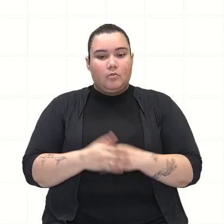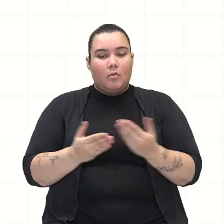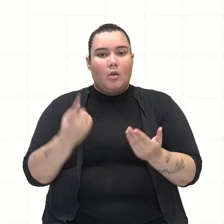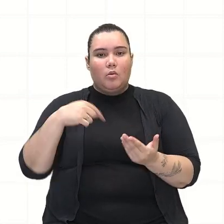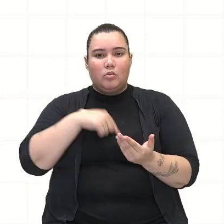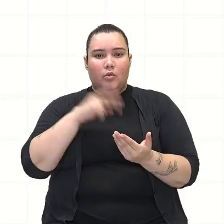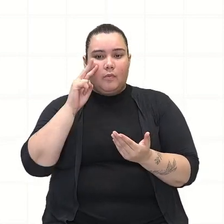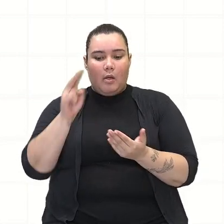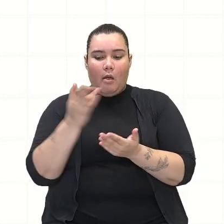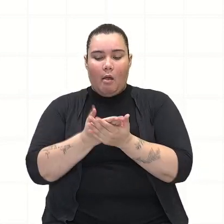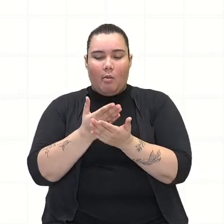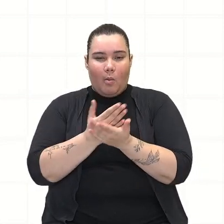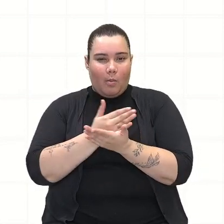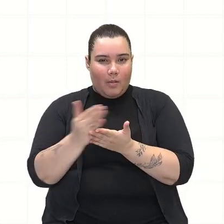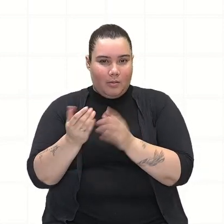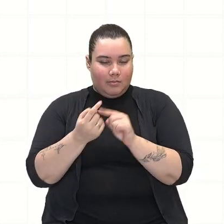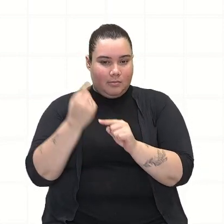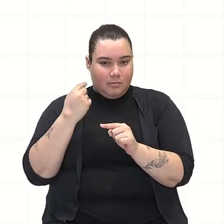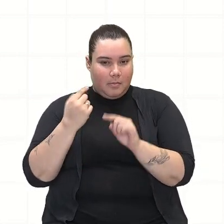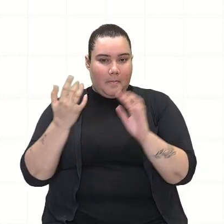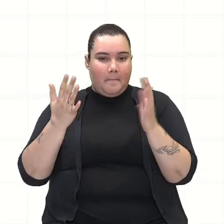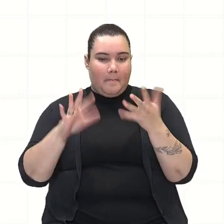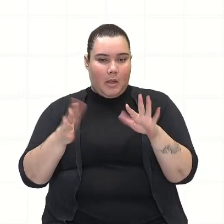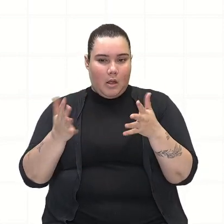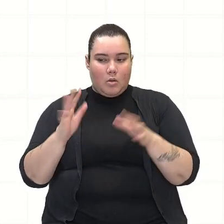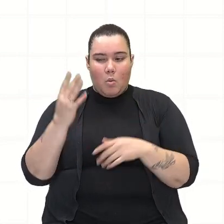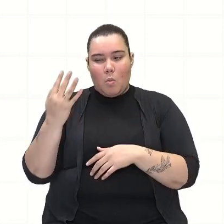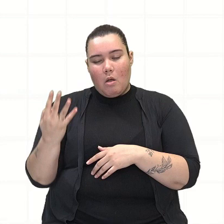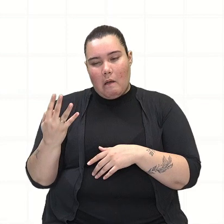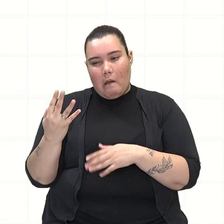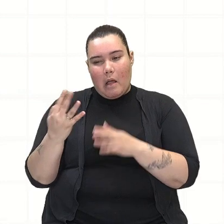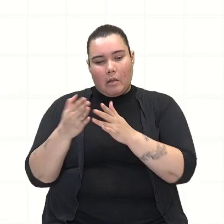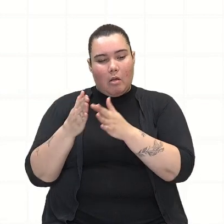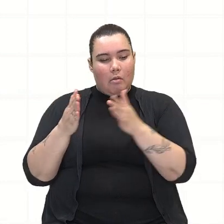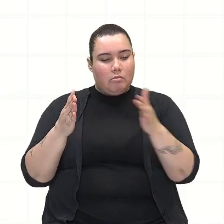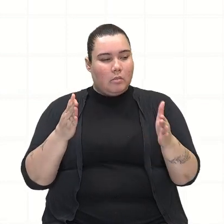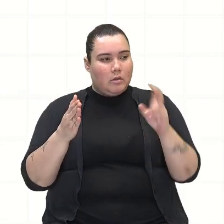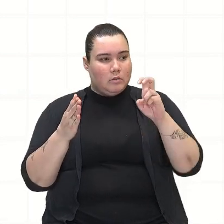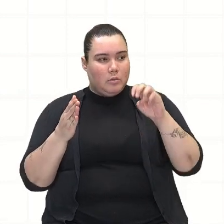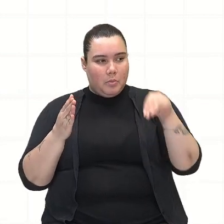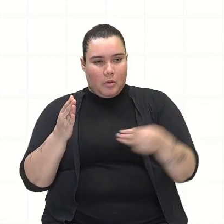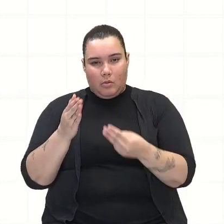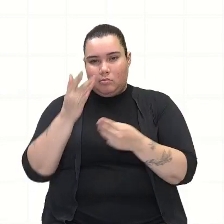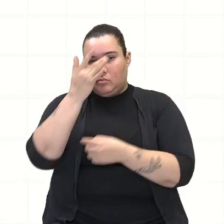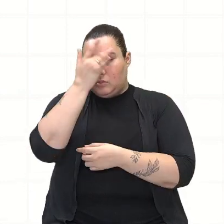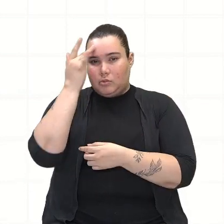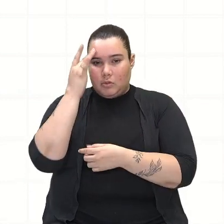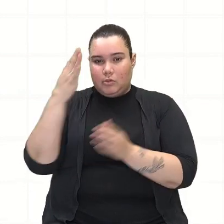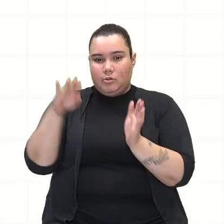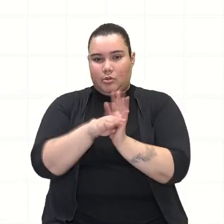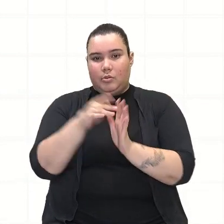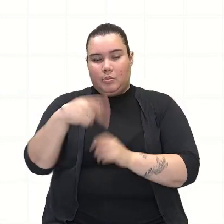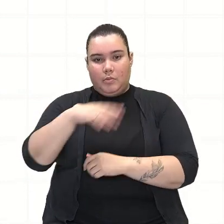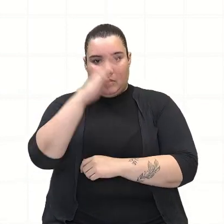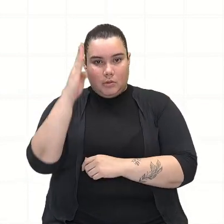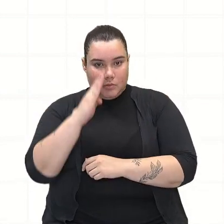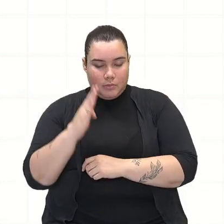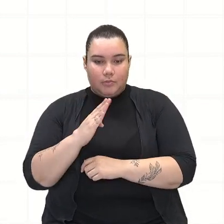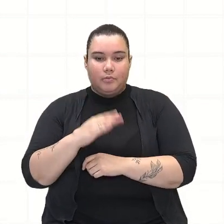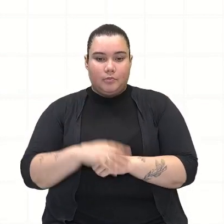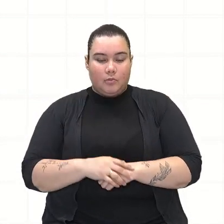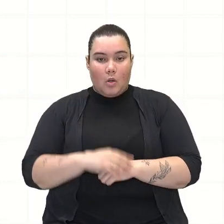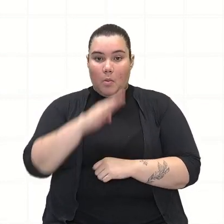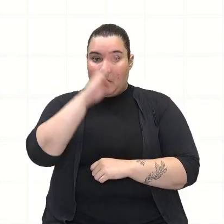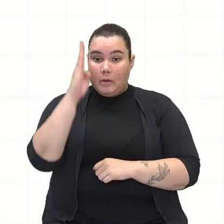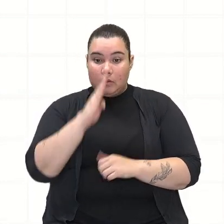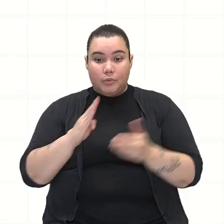no início da nossa aula, cerca de entre 4 e 5 milhões de escravizados vieram para o Brasil. O Brasil